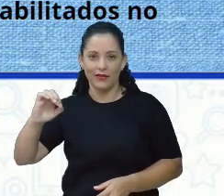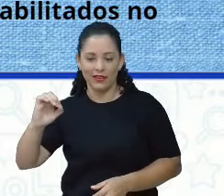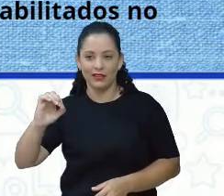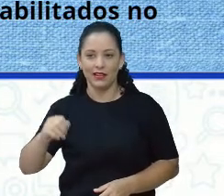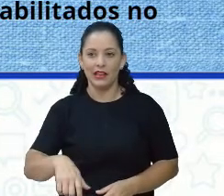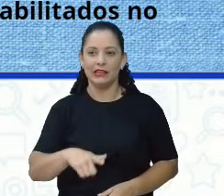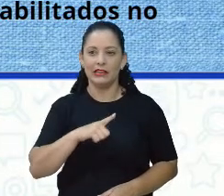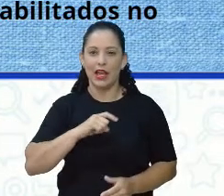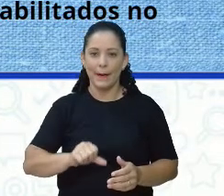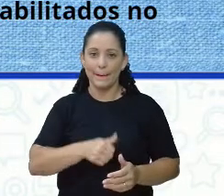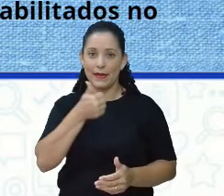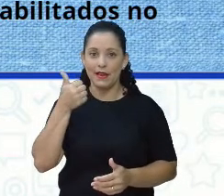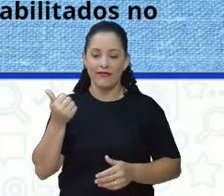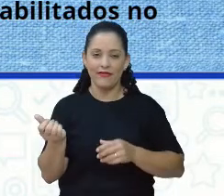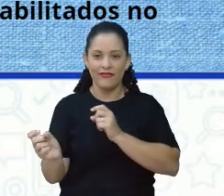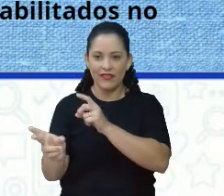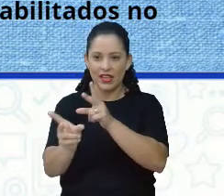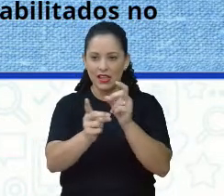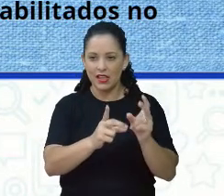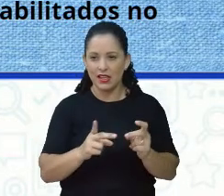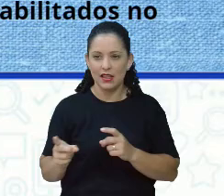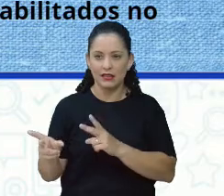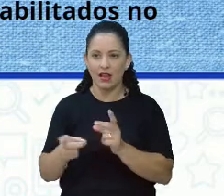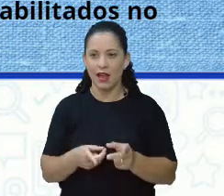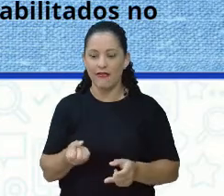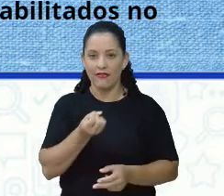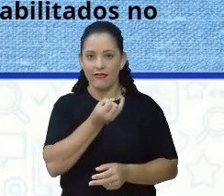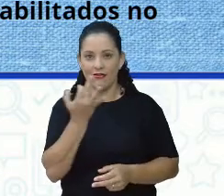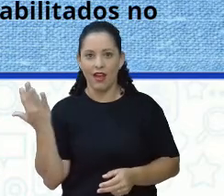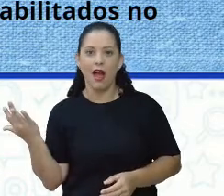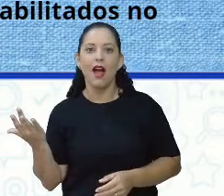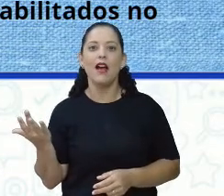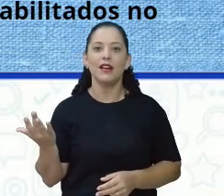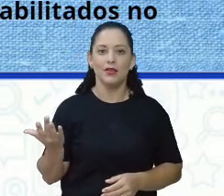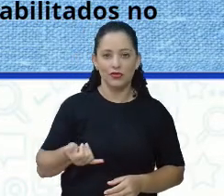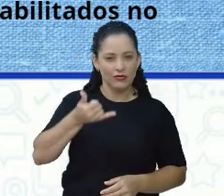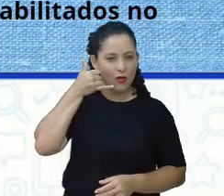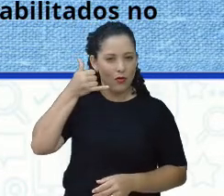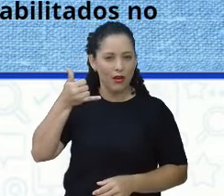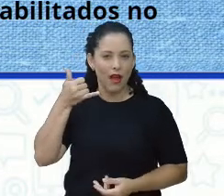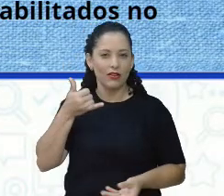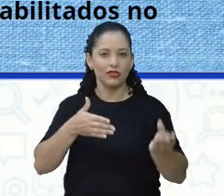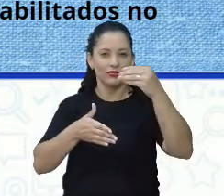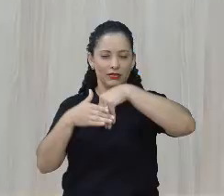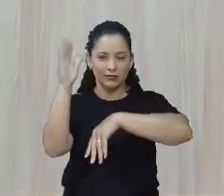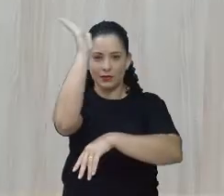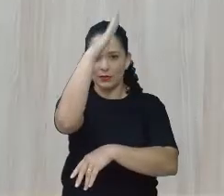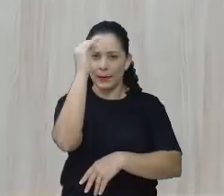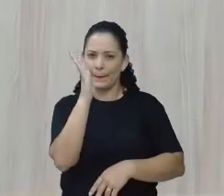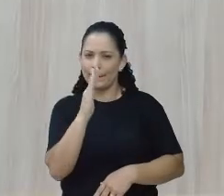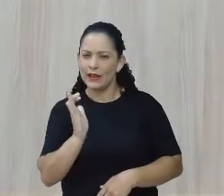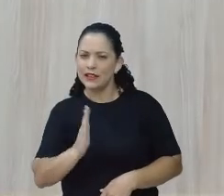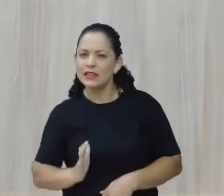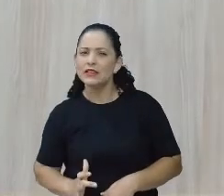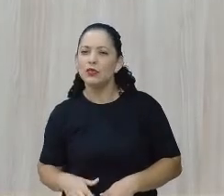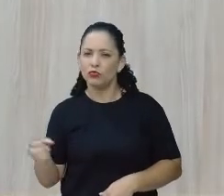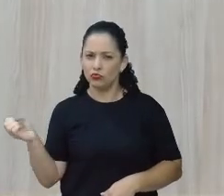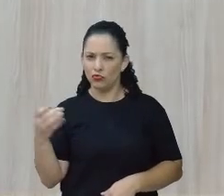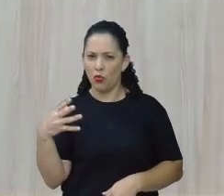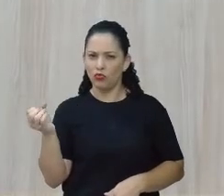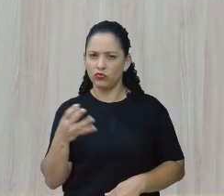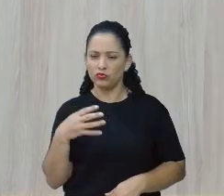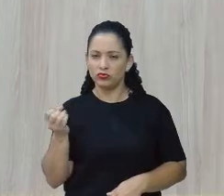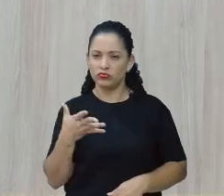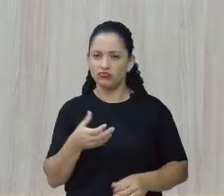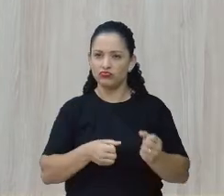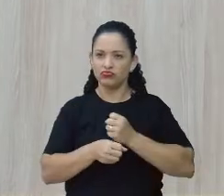de 700 aparelhos foram habilitados no Brasil. Então, a gente percebe que é um negócio muito recente, foi feito agora há